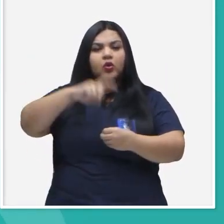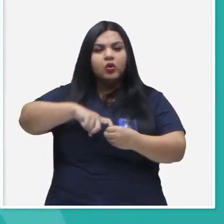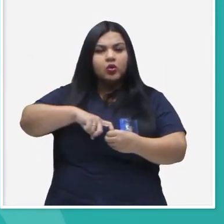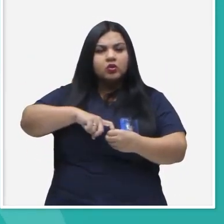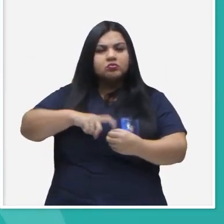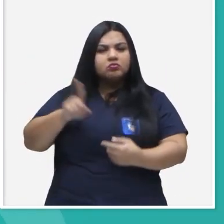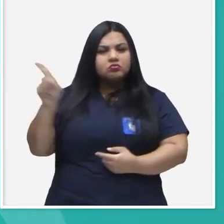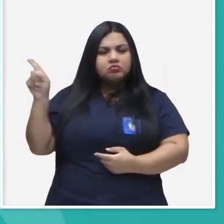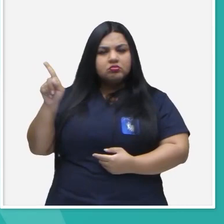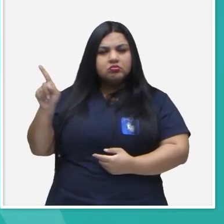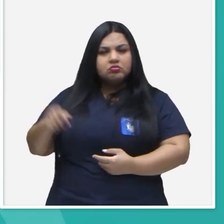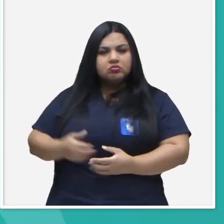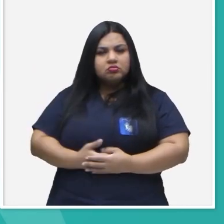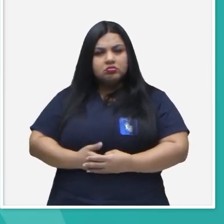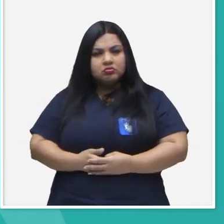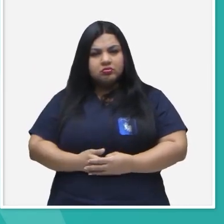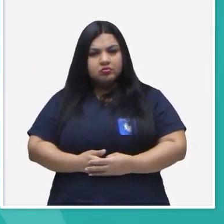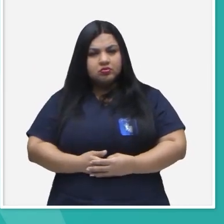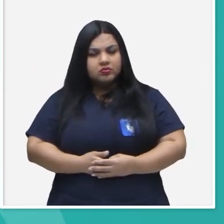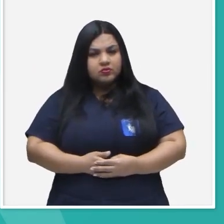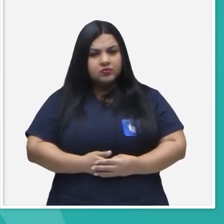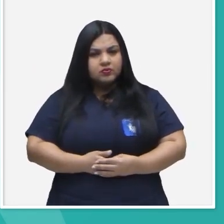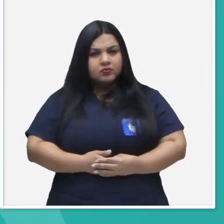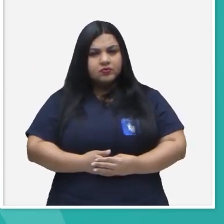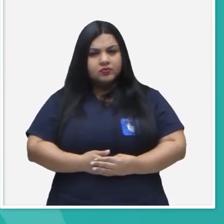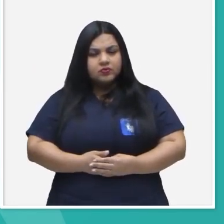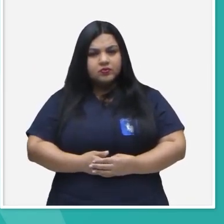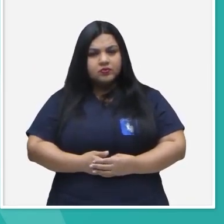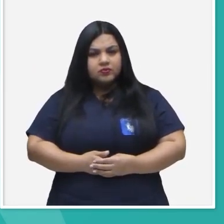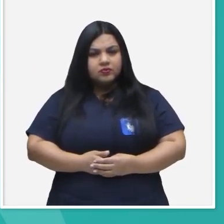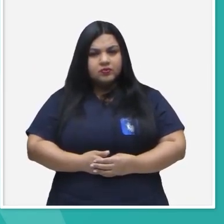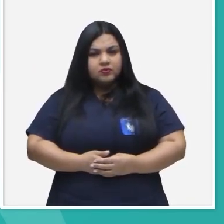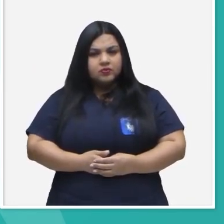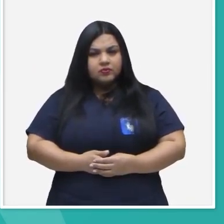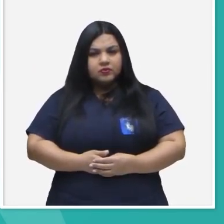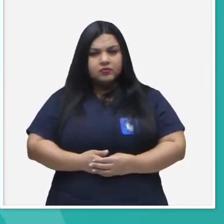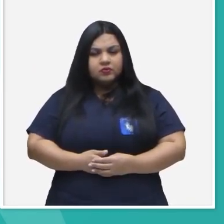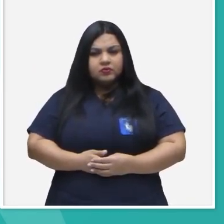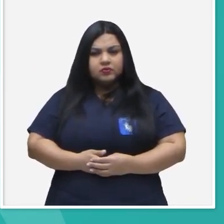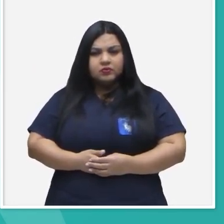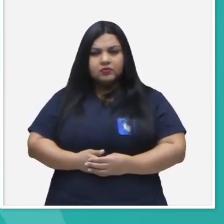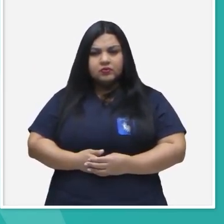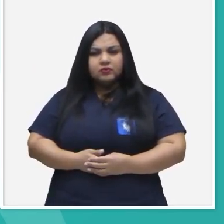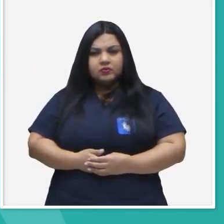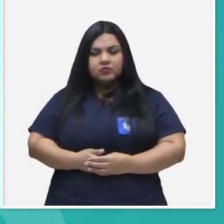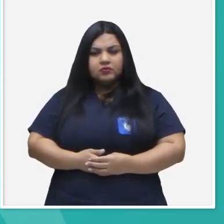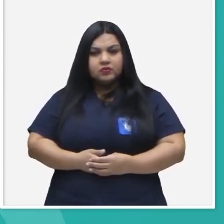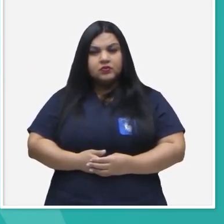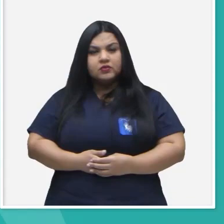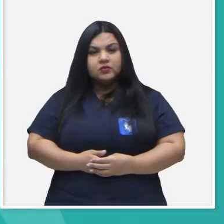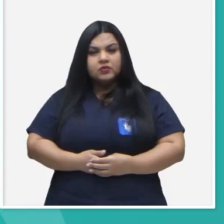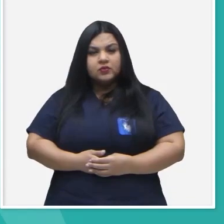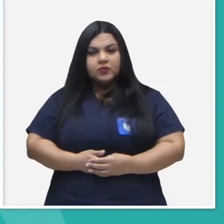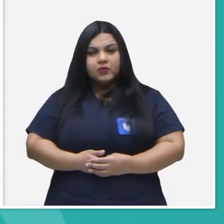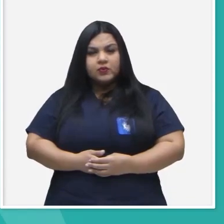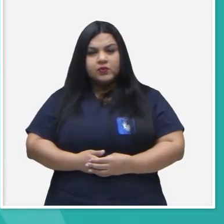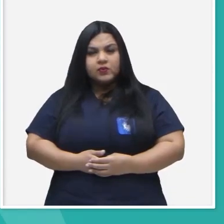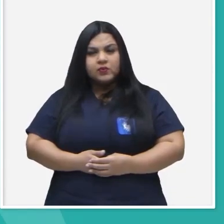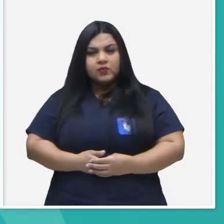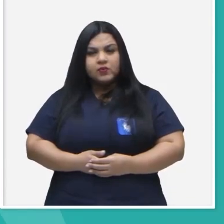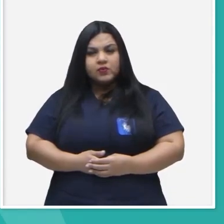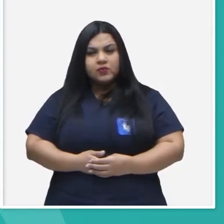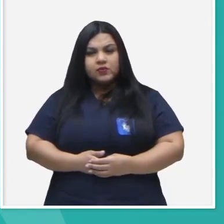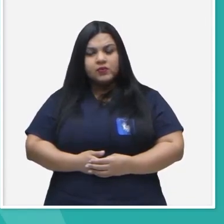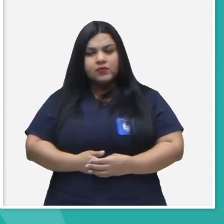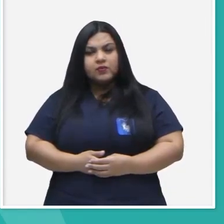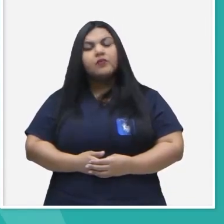com interação, por favor? Só para a gente rever tudo de uma vez? Muito bem, agora vamos lá. Pode seguir direto,